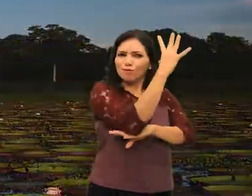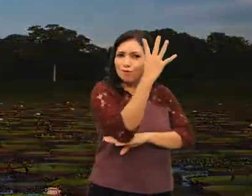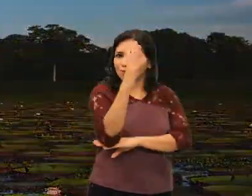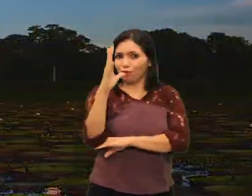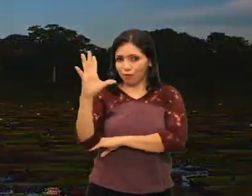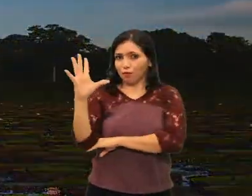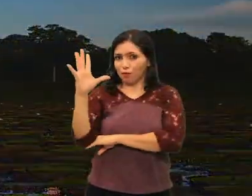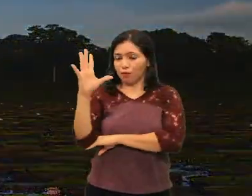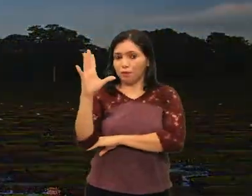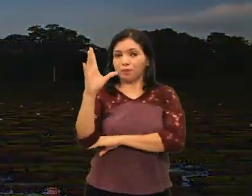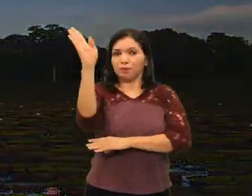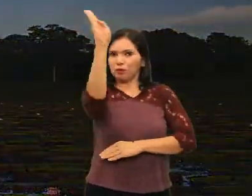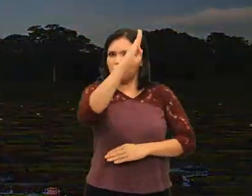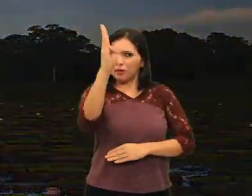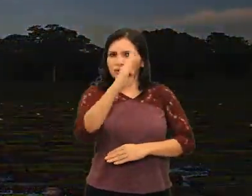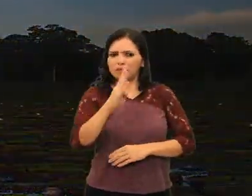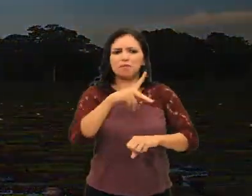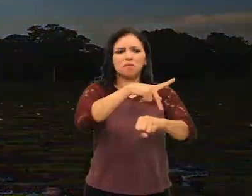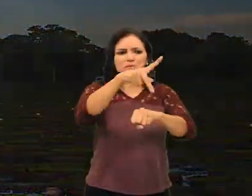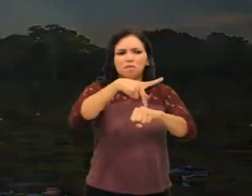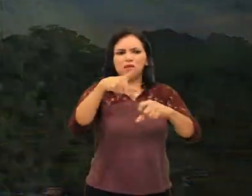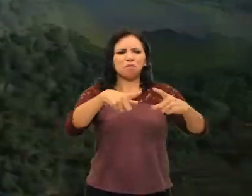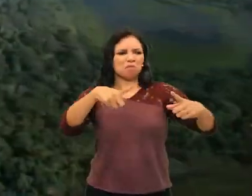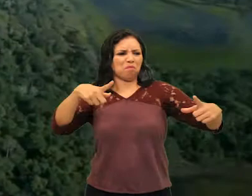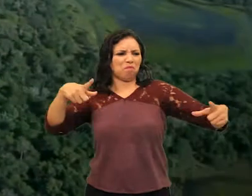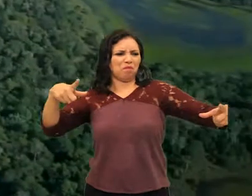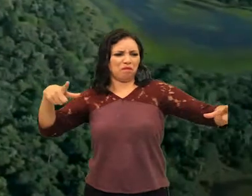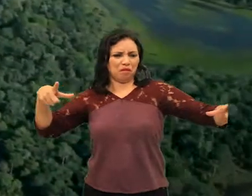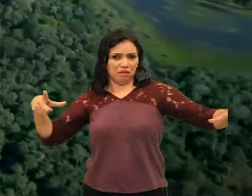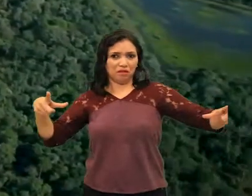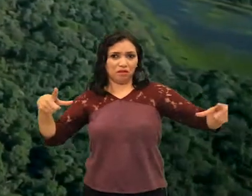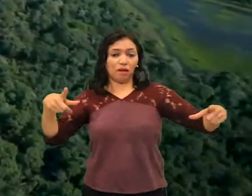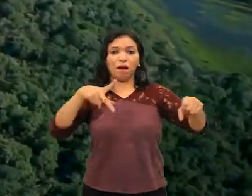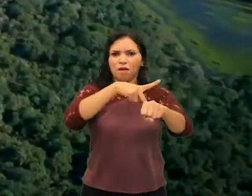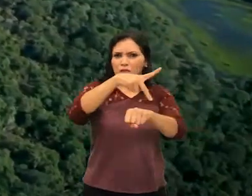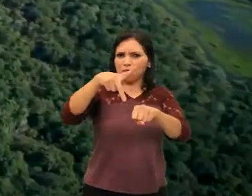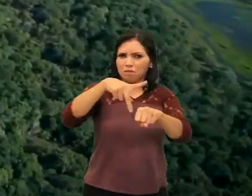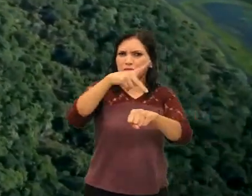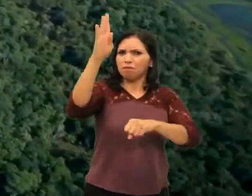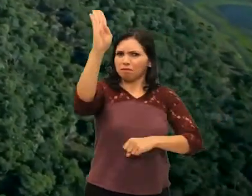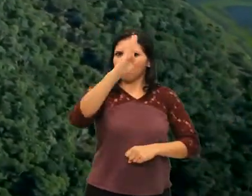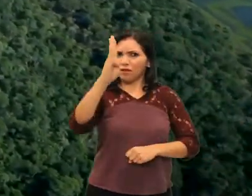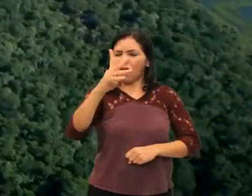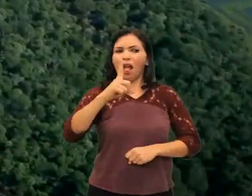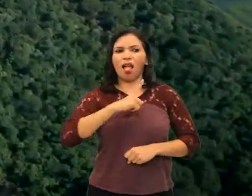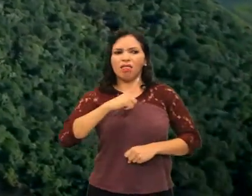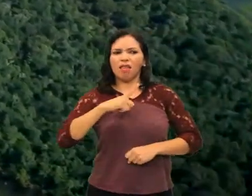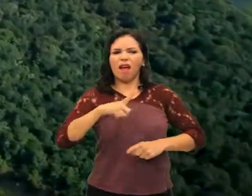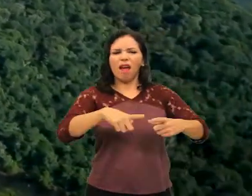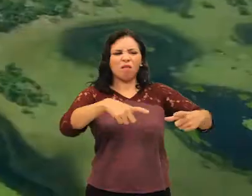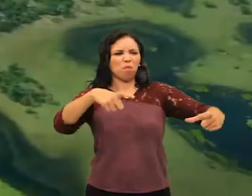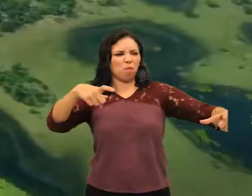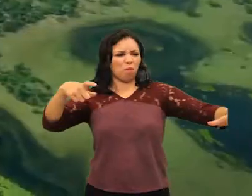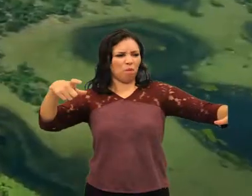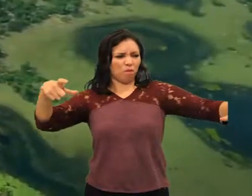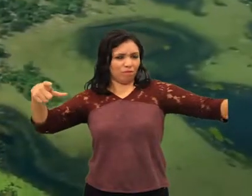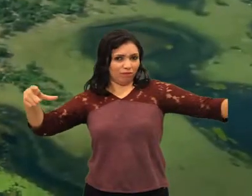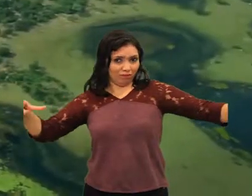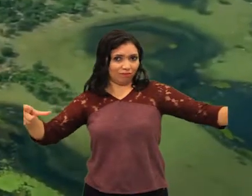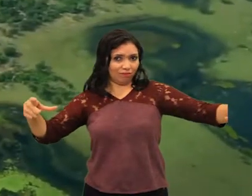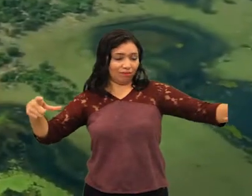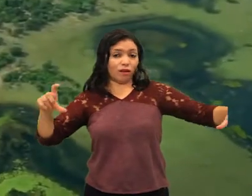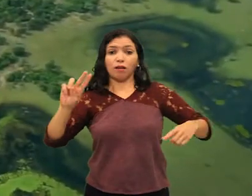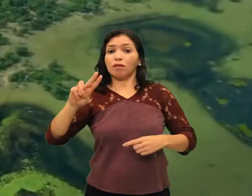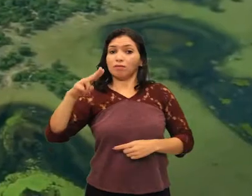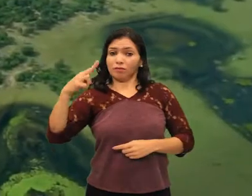né? Nós costumamos dizer que o Brasil tem uma grandeza latitudinal, né? Ou